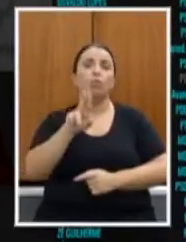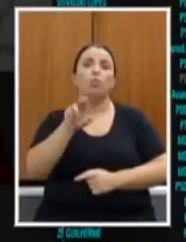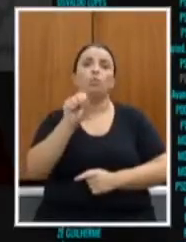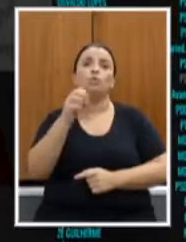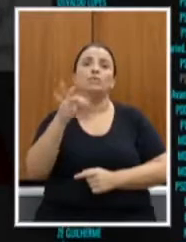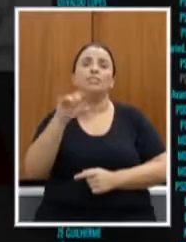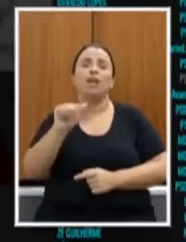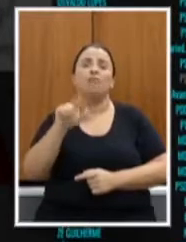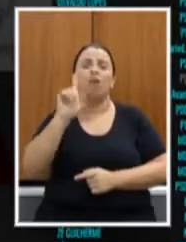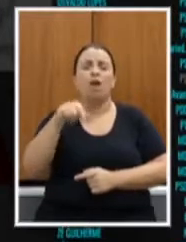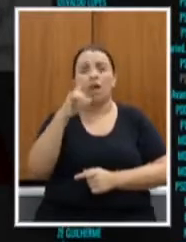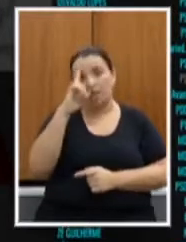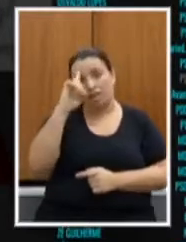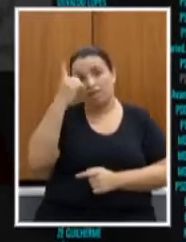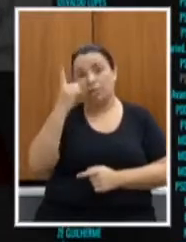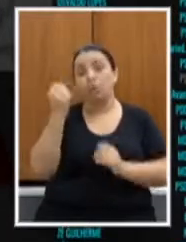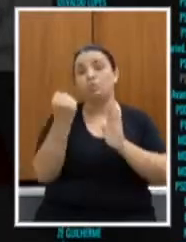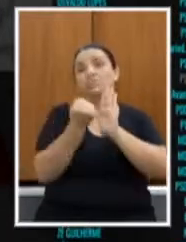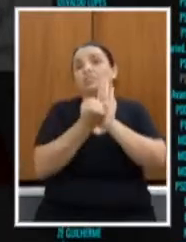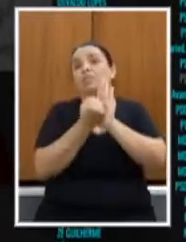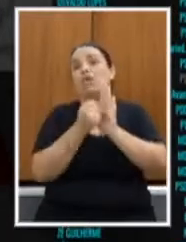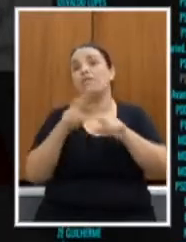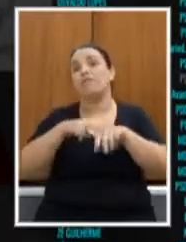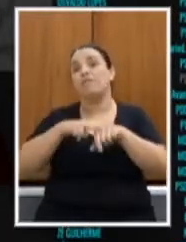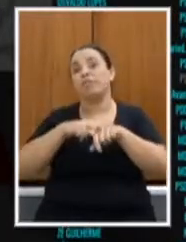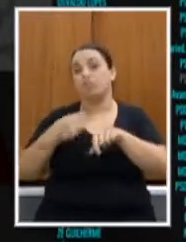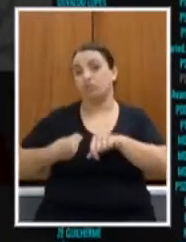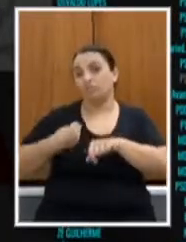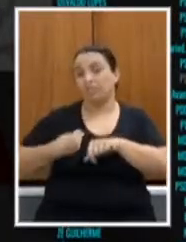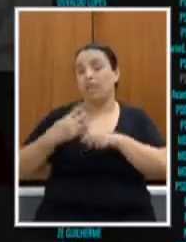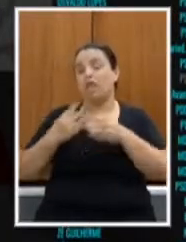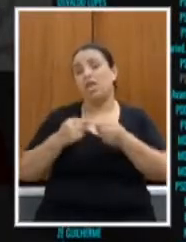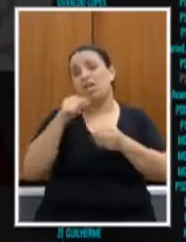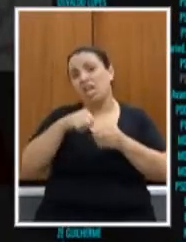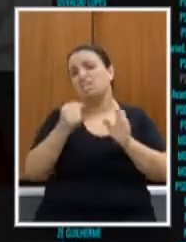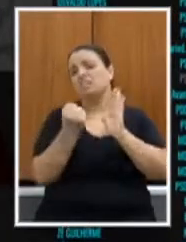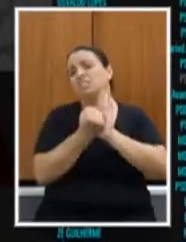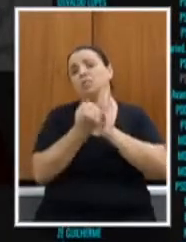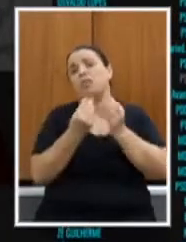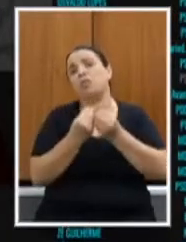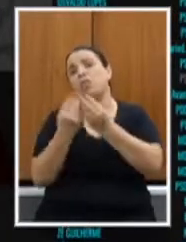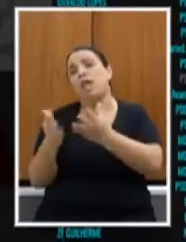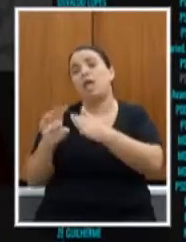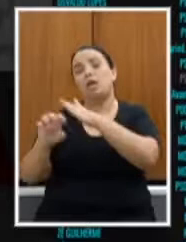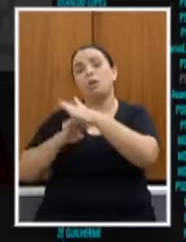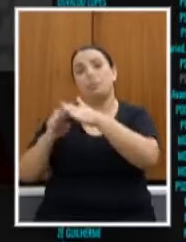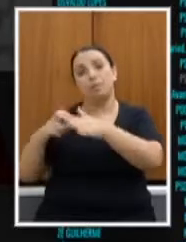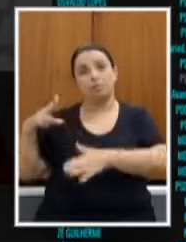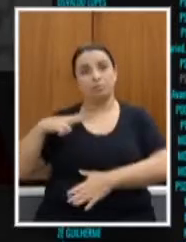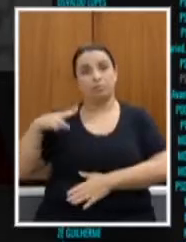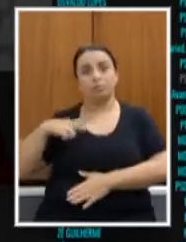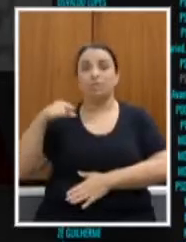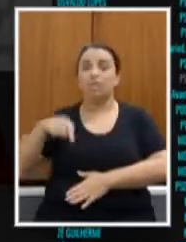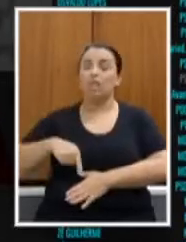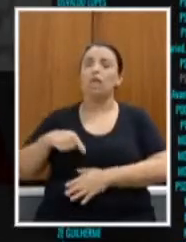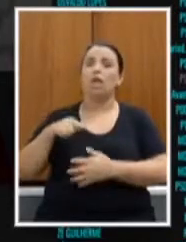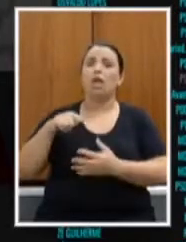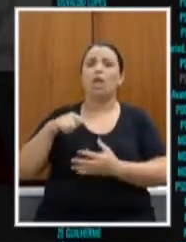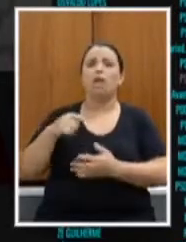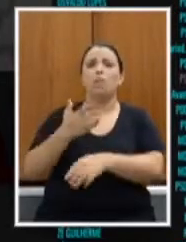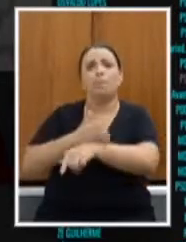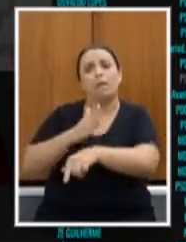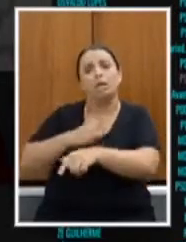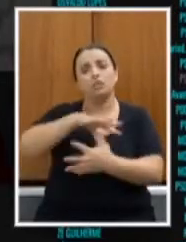selo Verde Vida. Esse selo deverá ser concedido a empresas do setor privado que tenham práticas de sustentabilidade